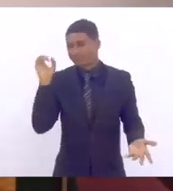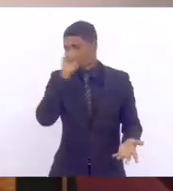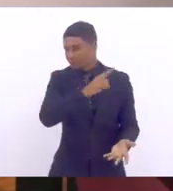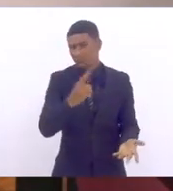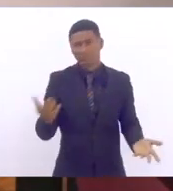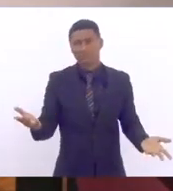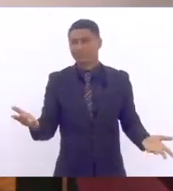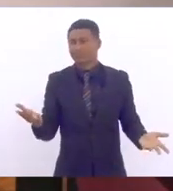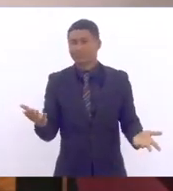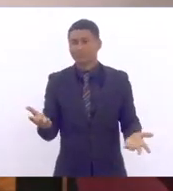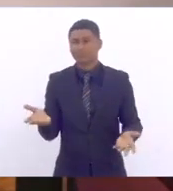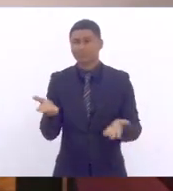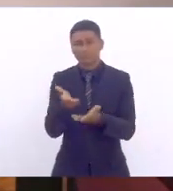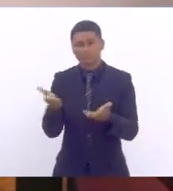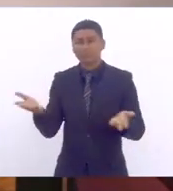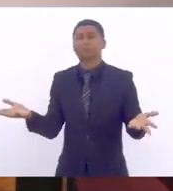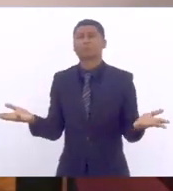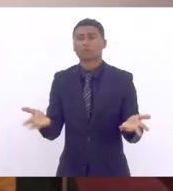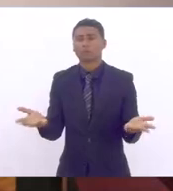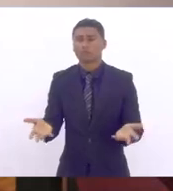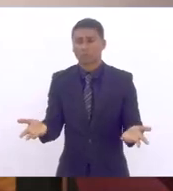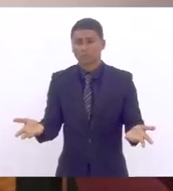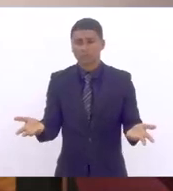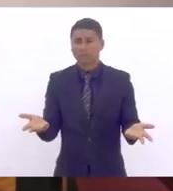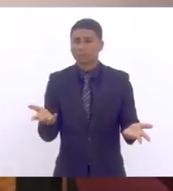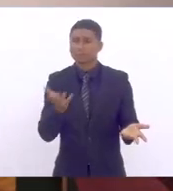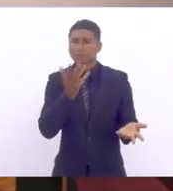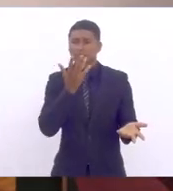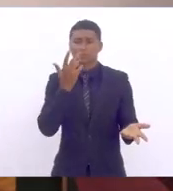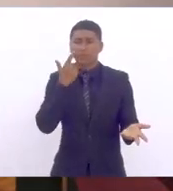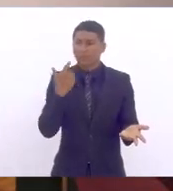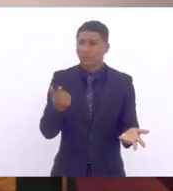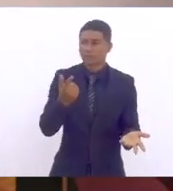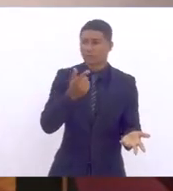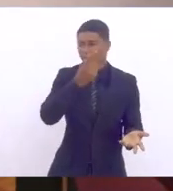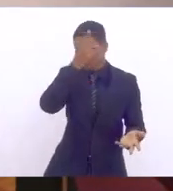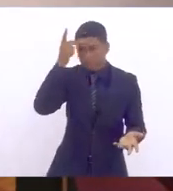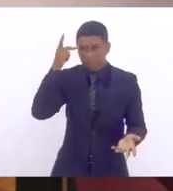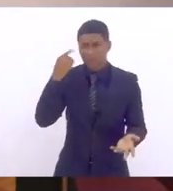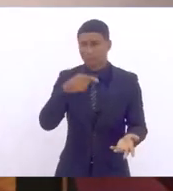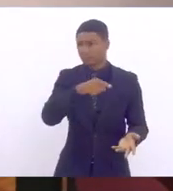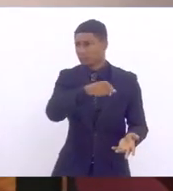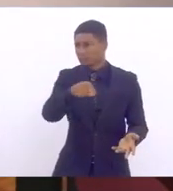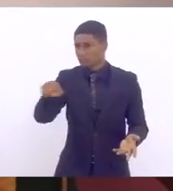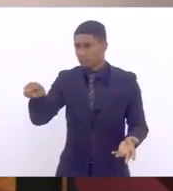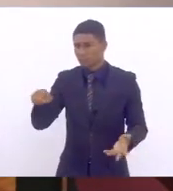tem igual. Hoje você não vê mais as pessoas.